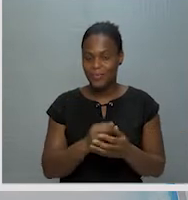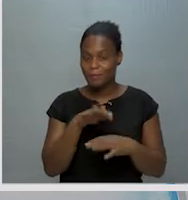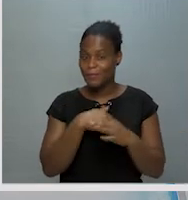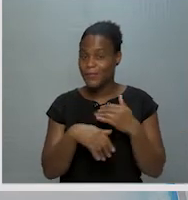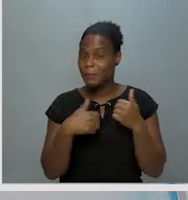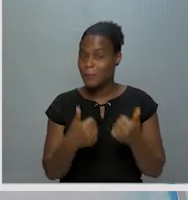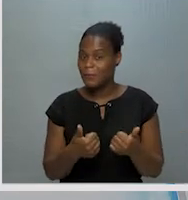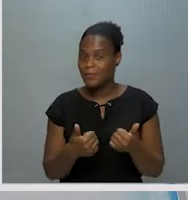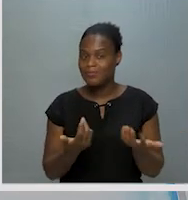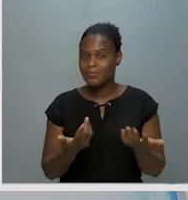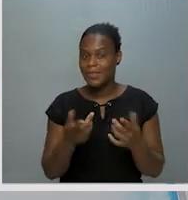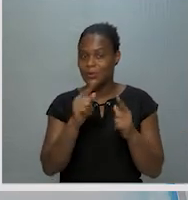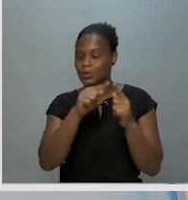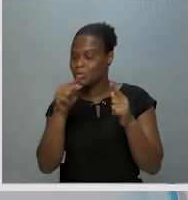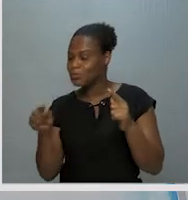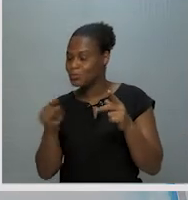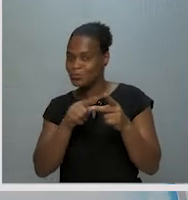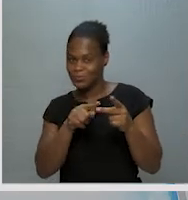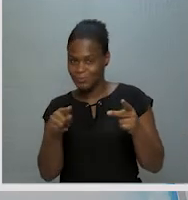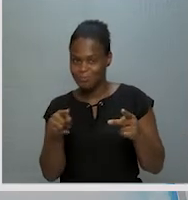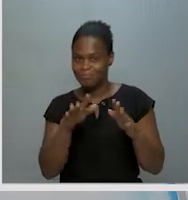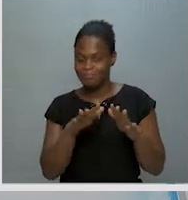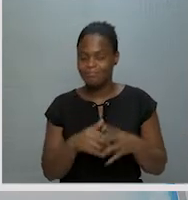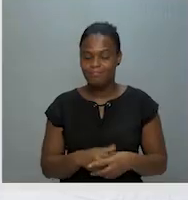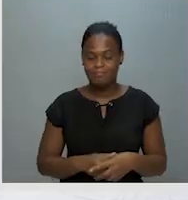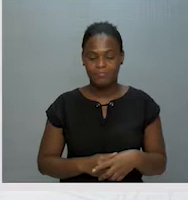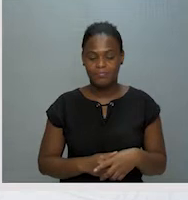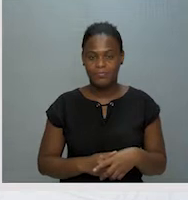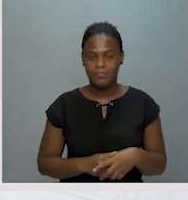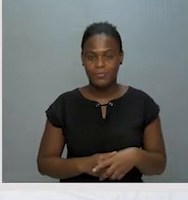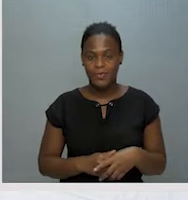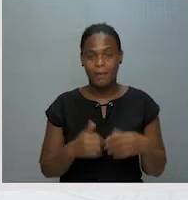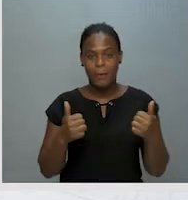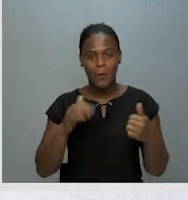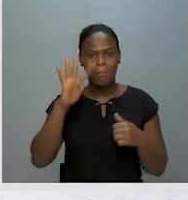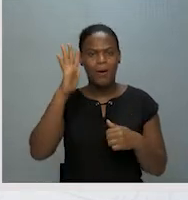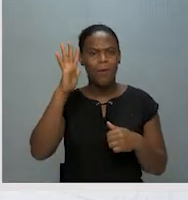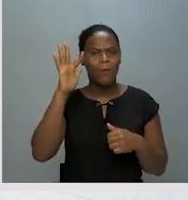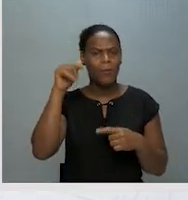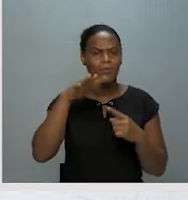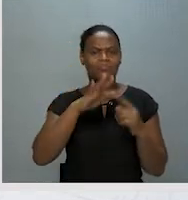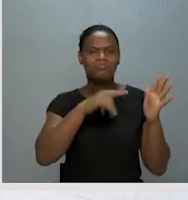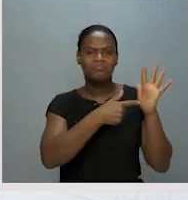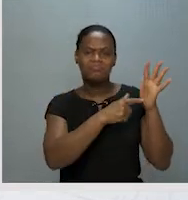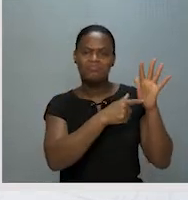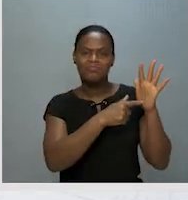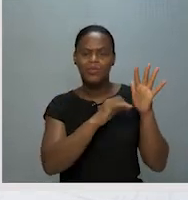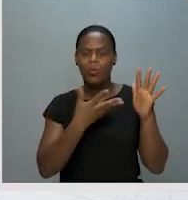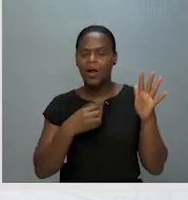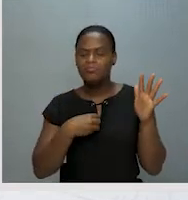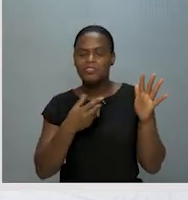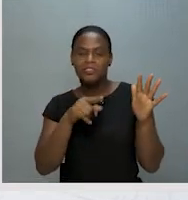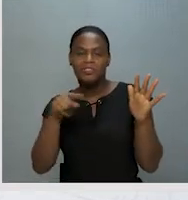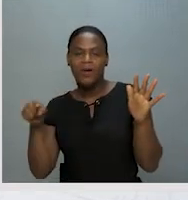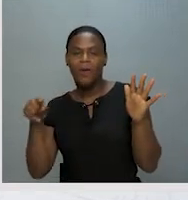efetuar corretamente as ligações. Muito bem, aqui a mão, qual é o